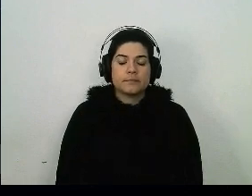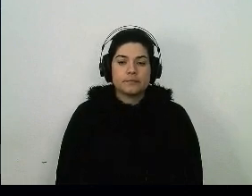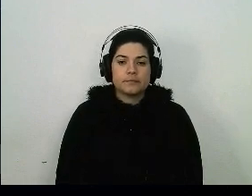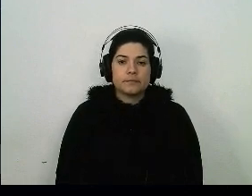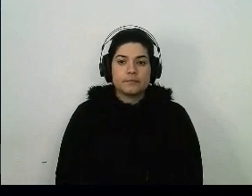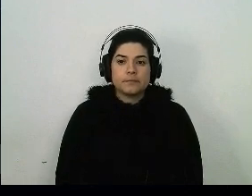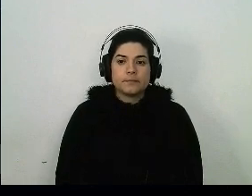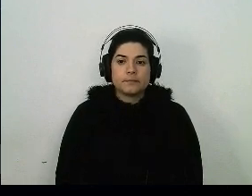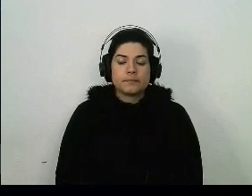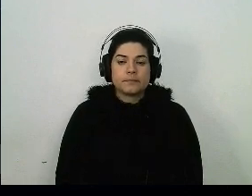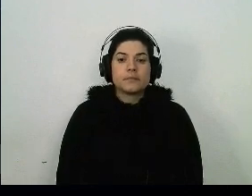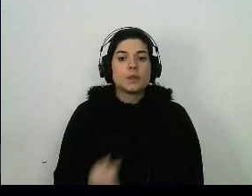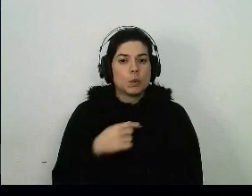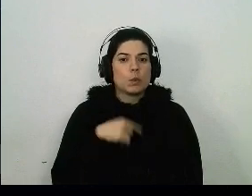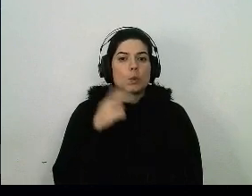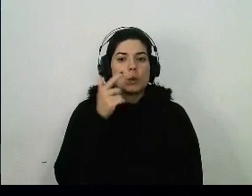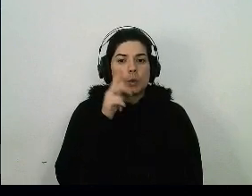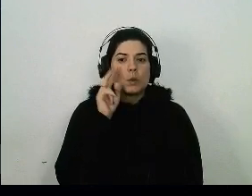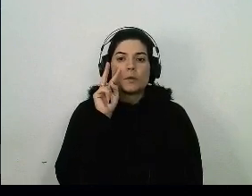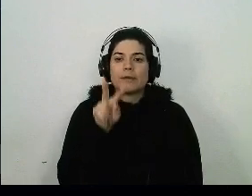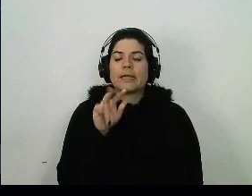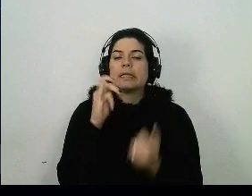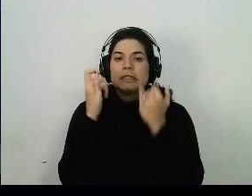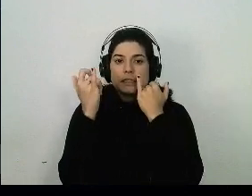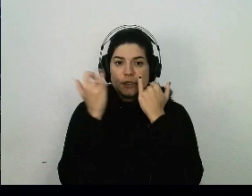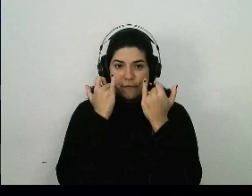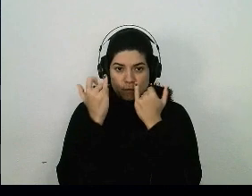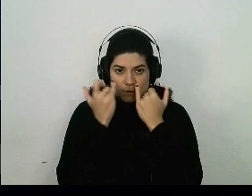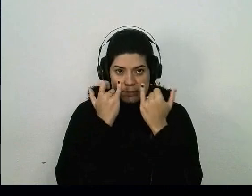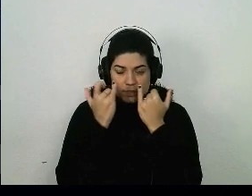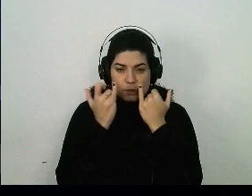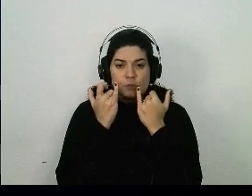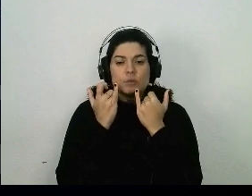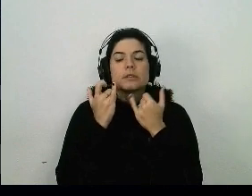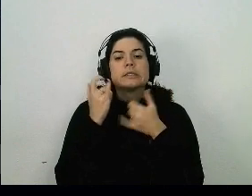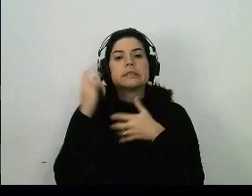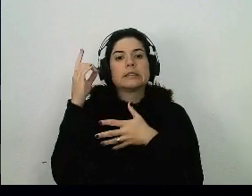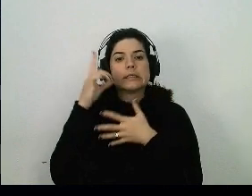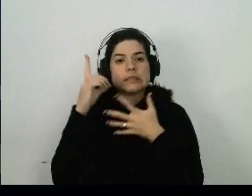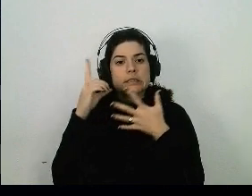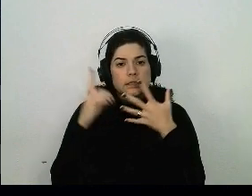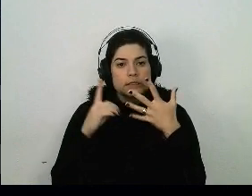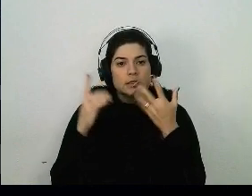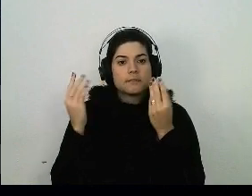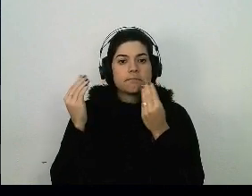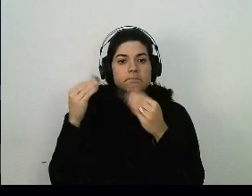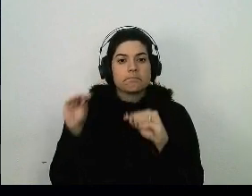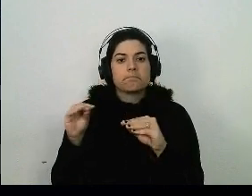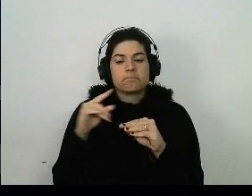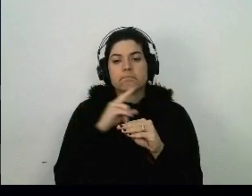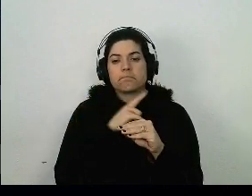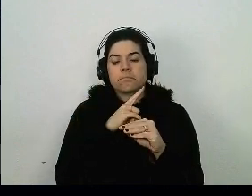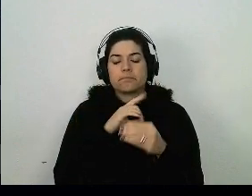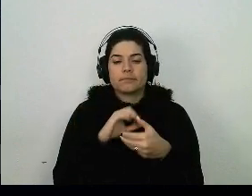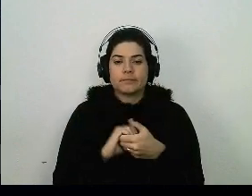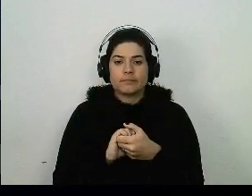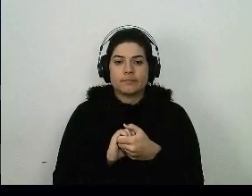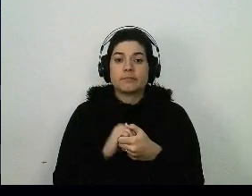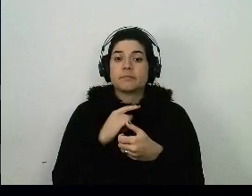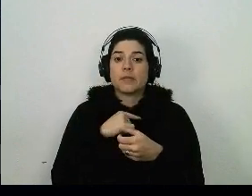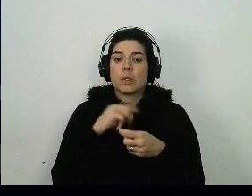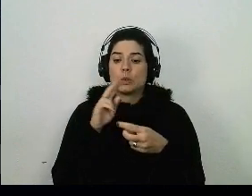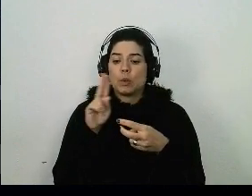eu consigo ver as informações dos dados adicionados. No caso, eu tenho Smith,